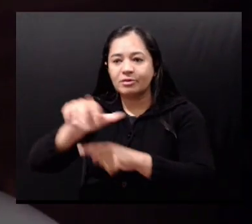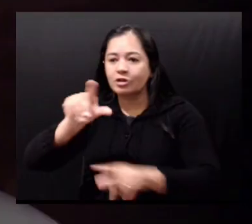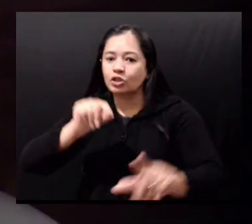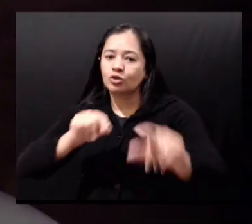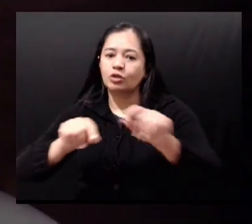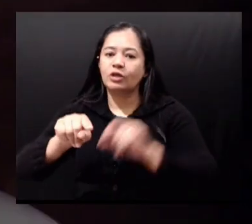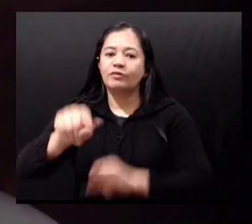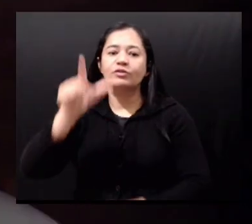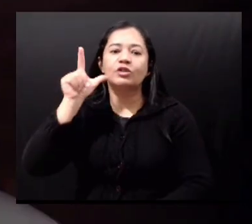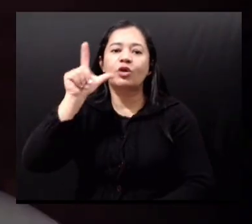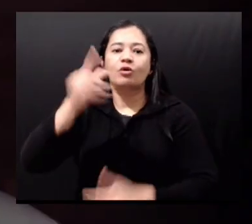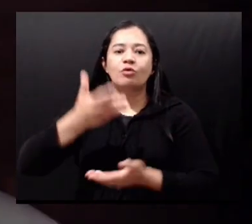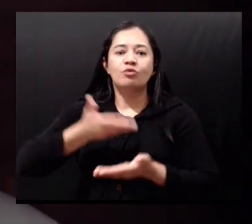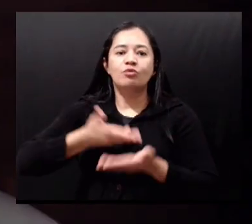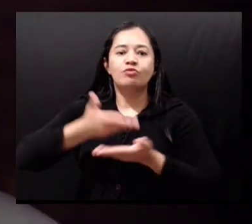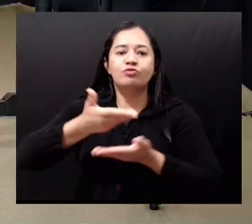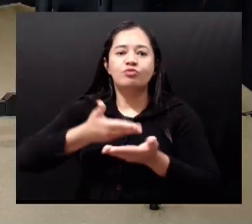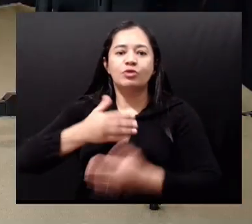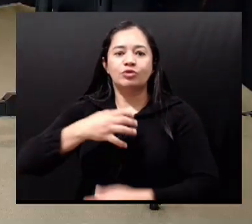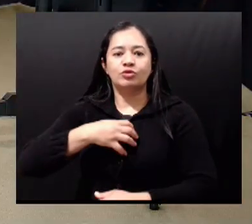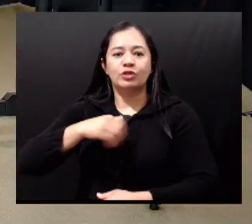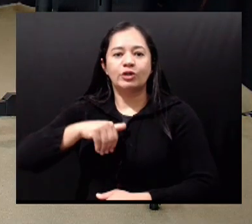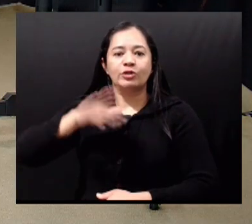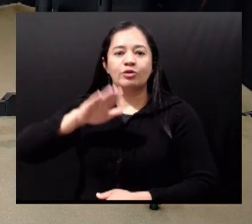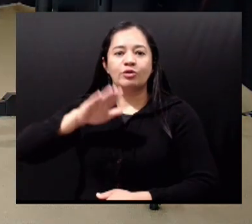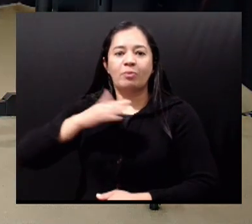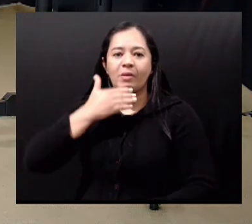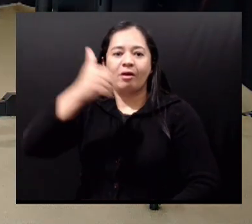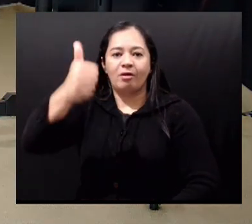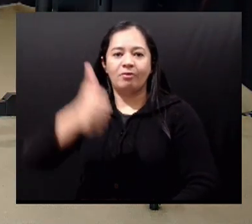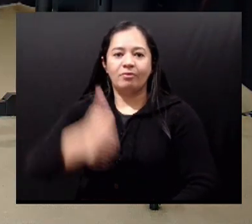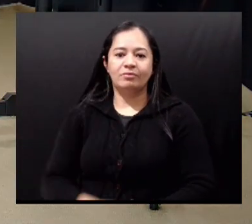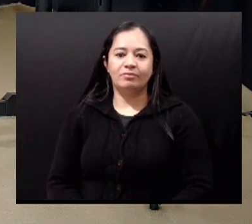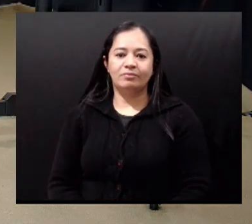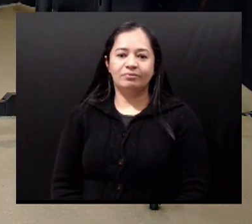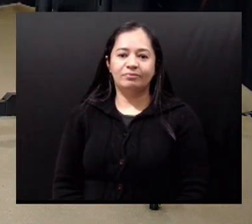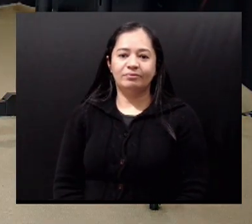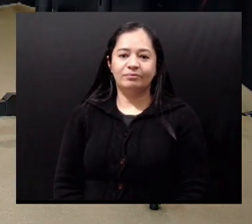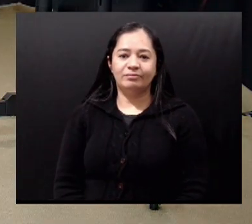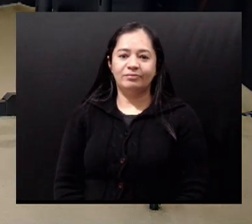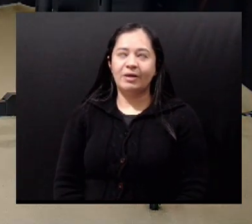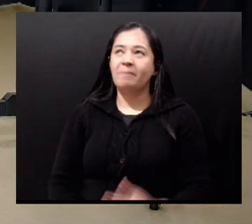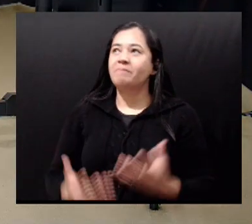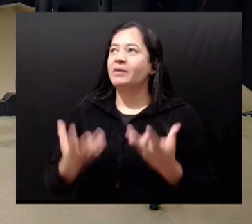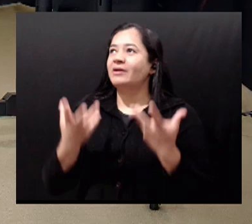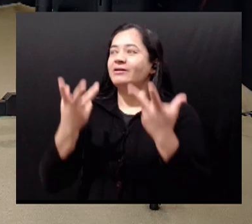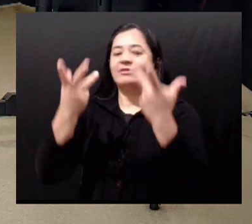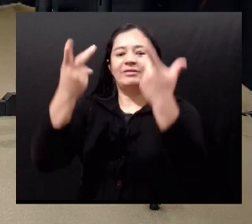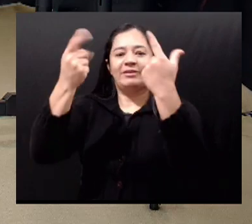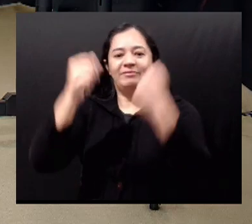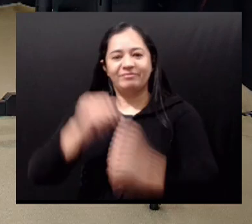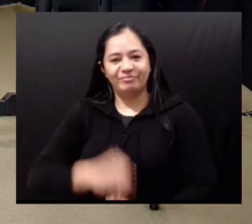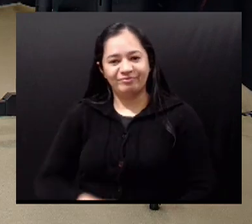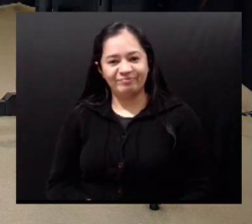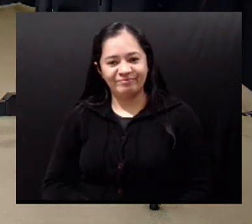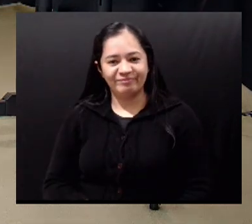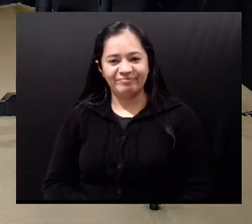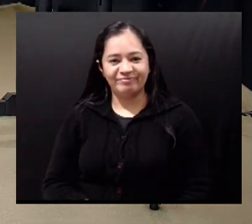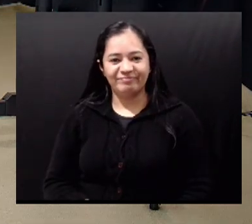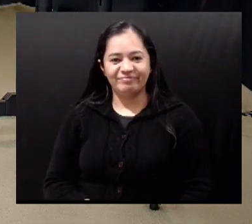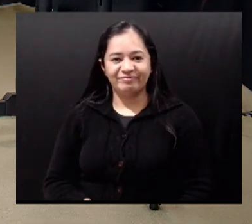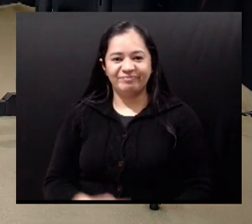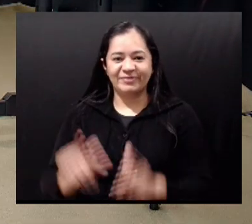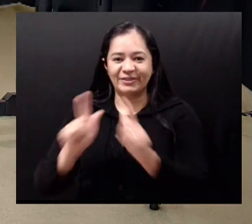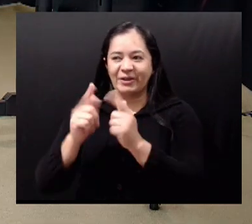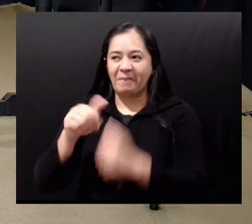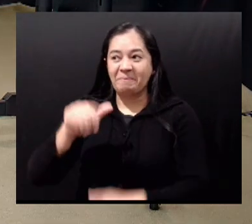elas de uma maneira mais construtiva. É isso. Muito bom, maravilhoso. A produção tá liberando mais uma aqui para